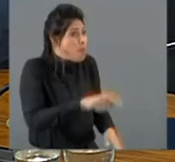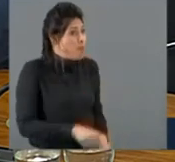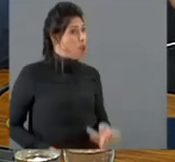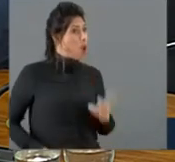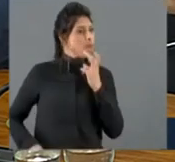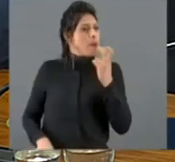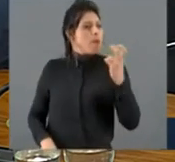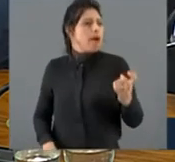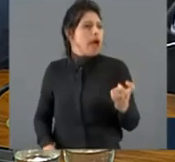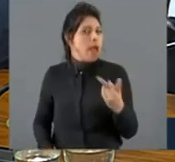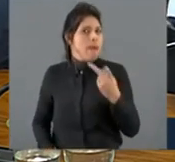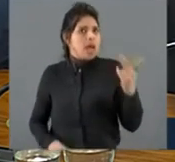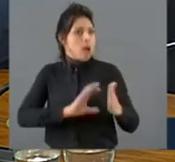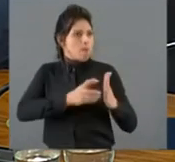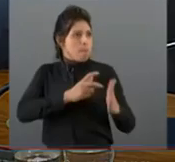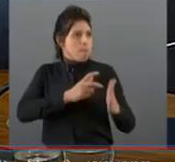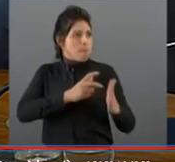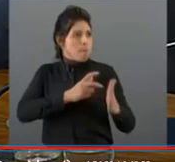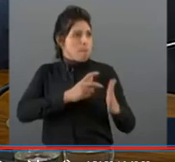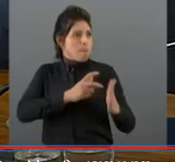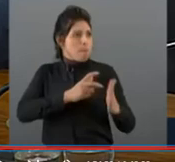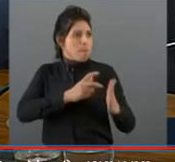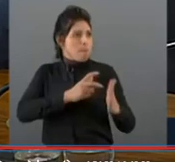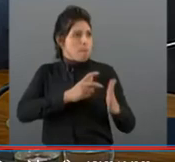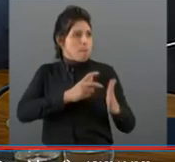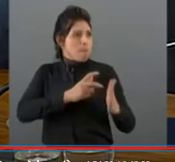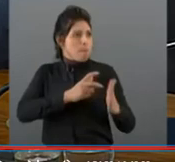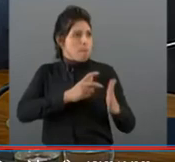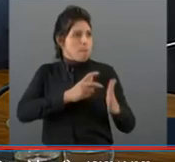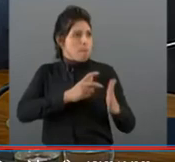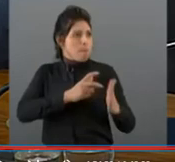do Partido dos Trabalhadores de 2016, quando...